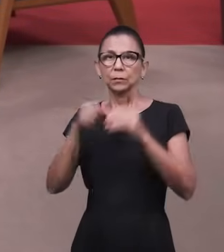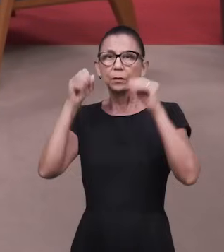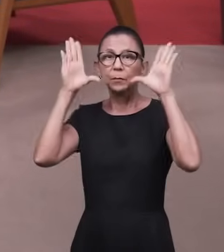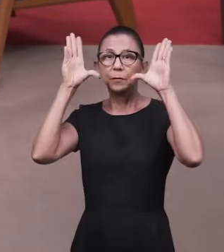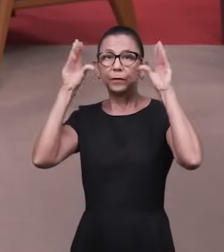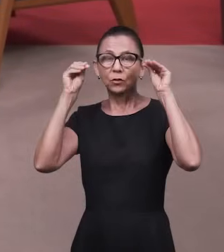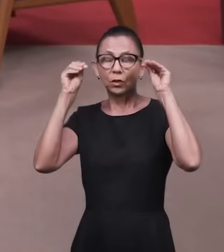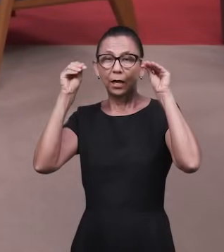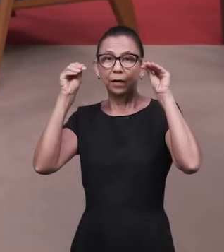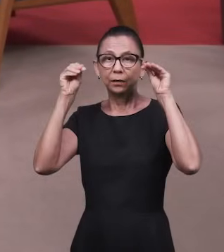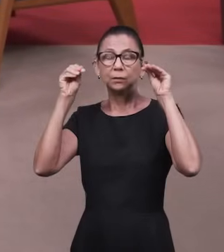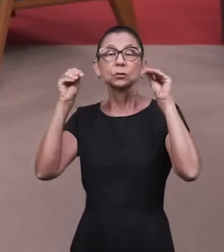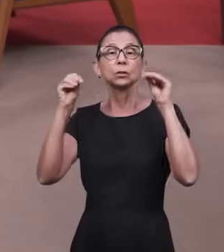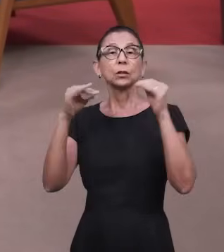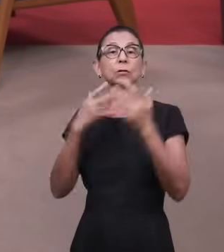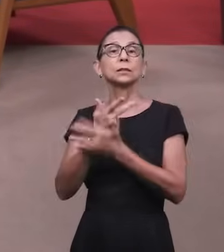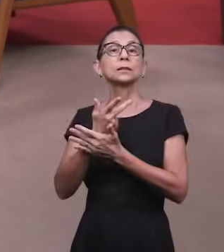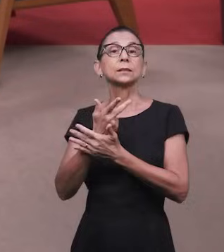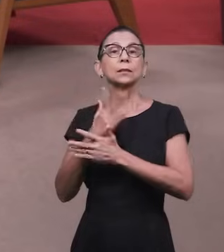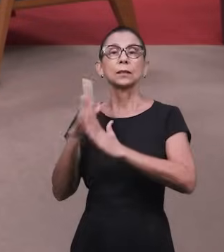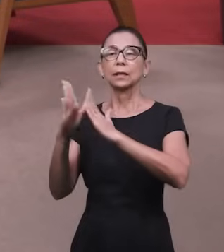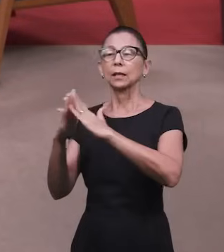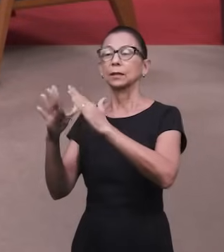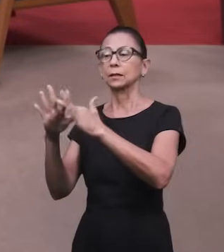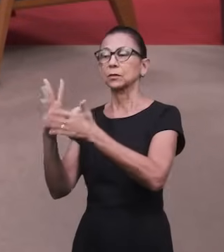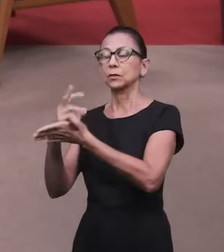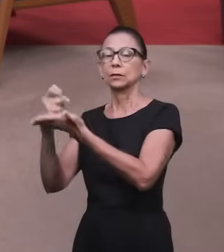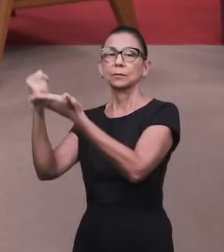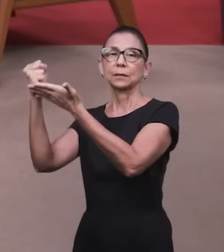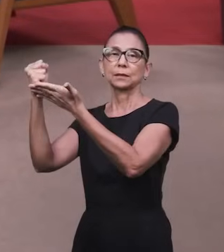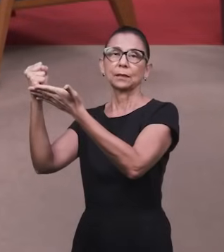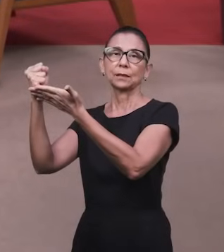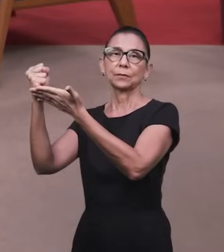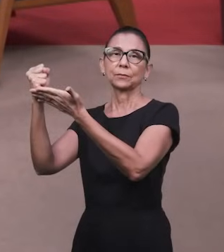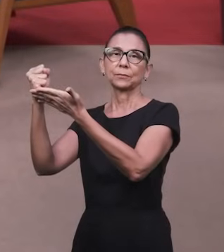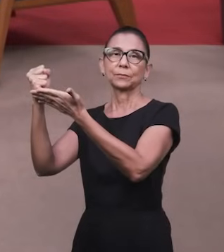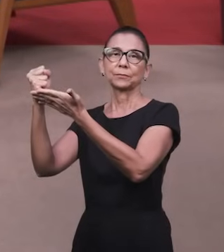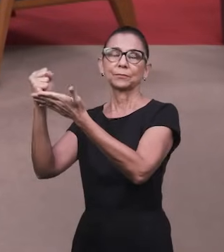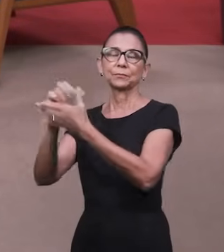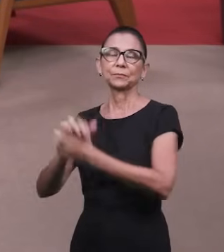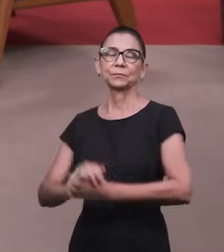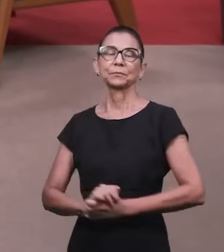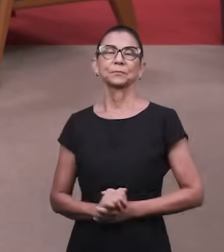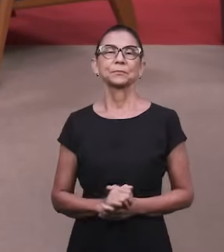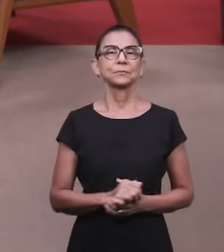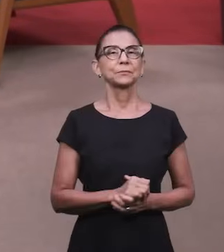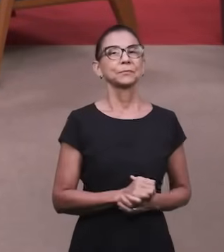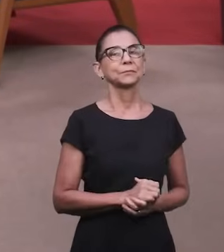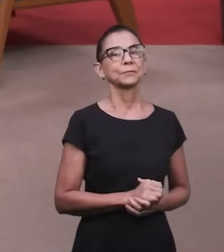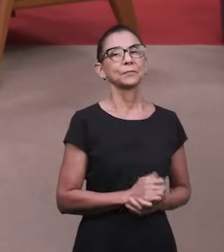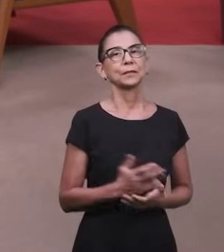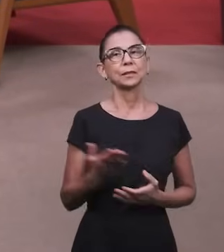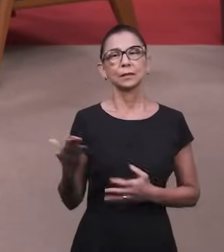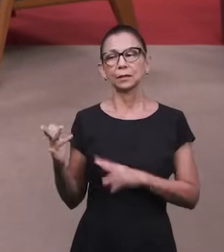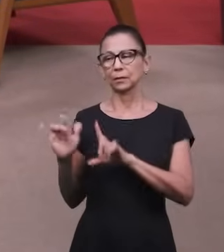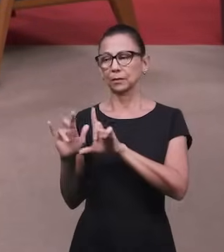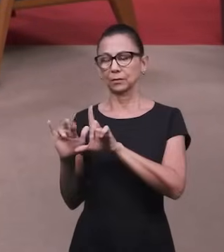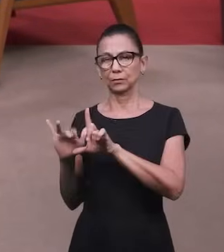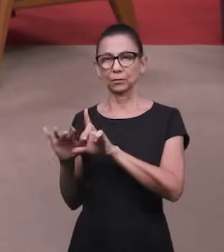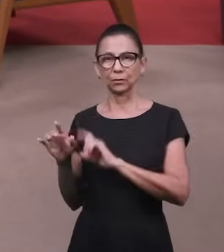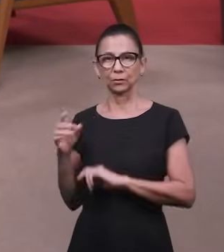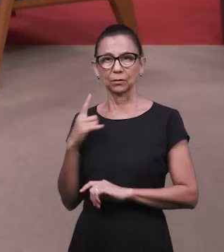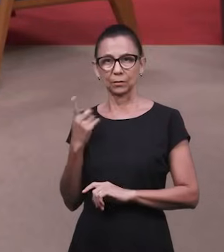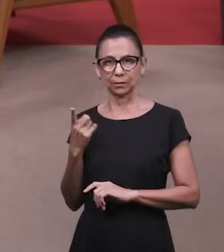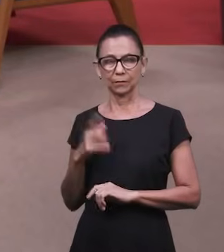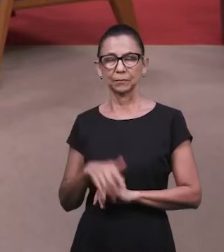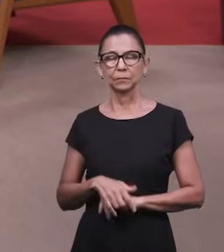sempre no final do programa, a gente mostra esse QR Code que está aparecendo aí na tela, tá? E ele é para